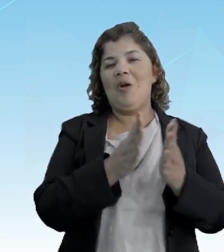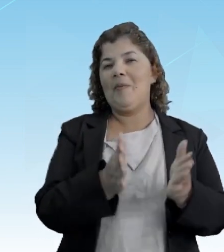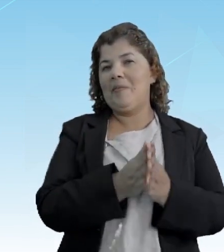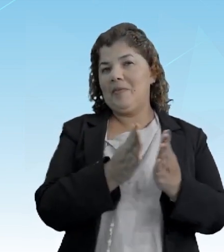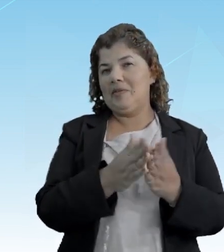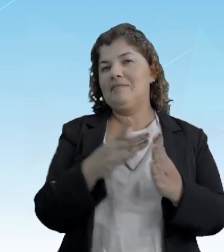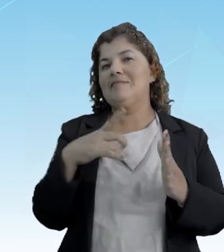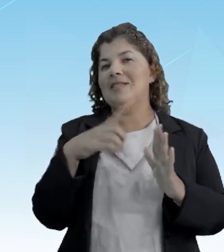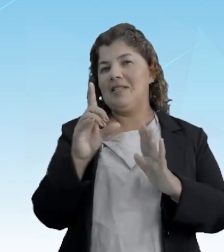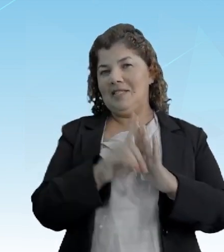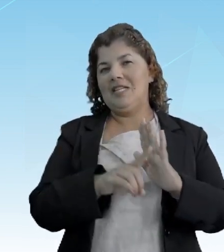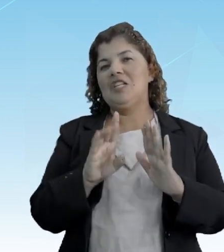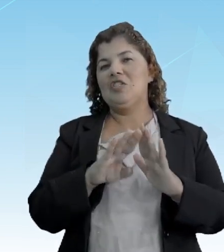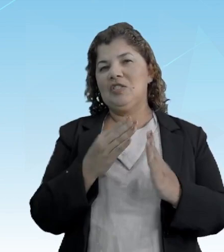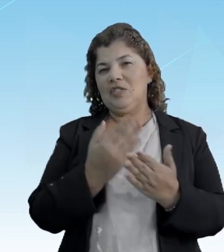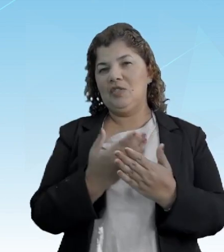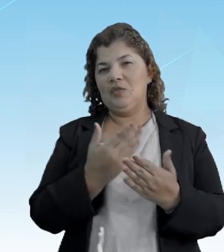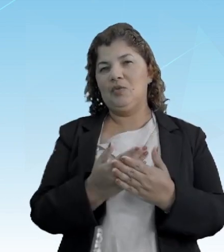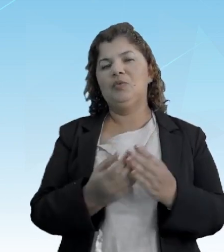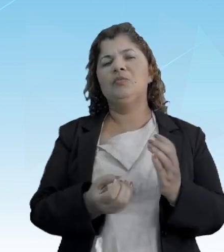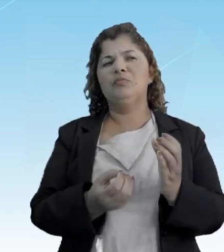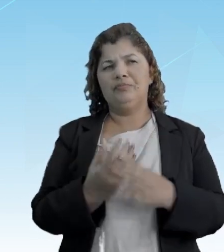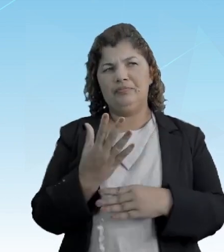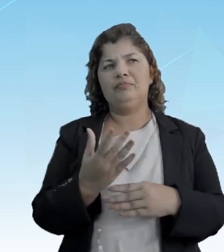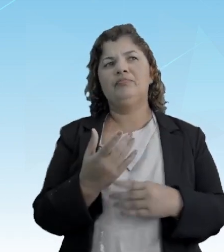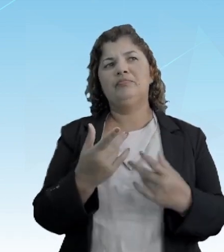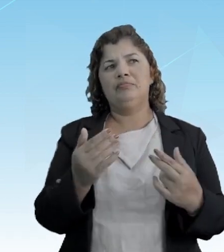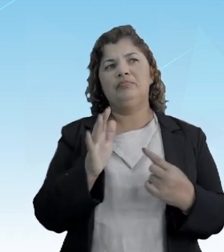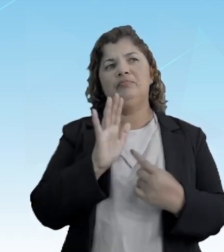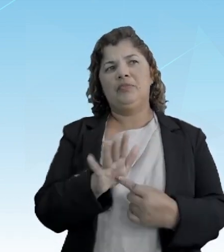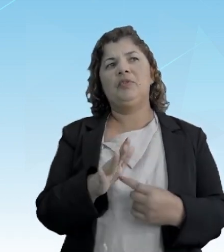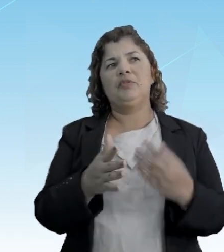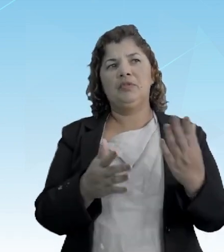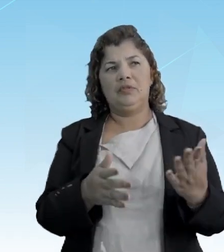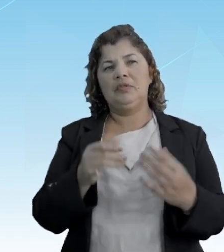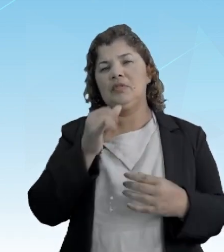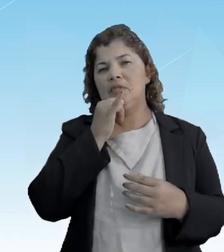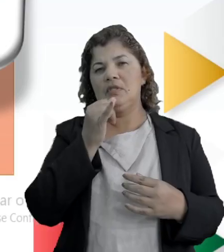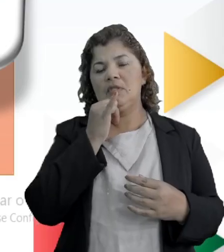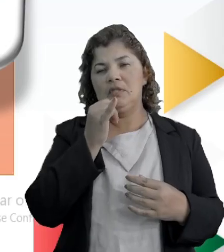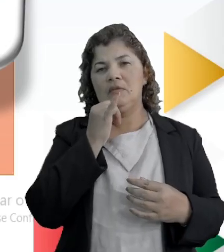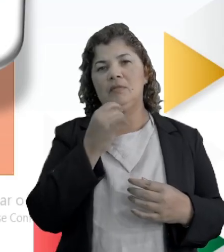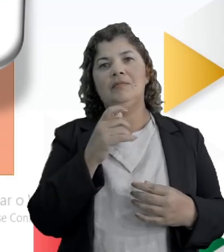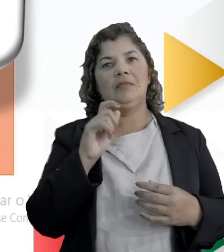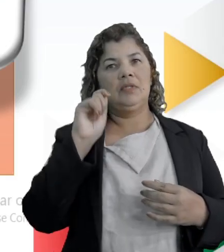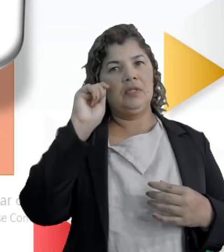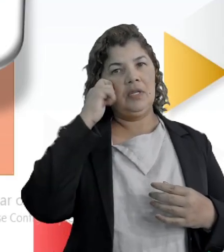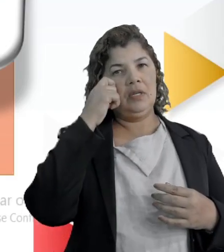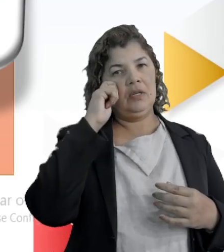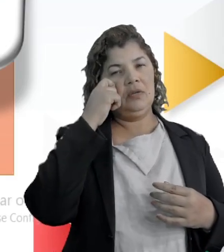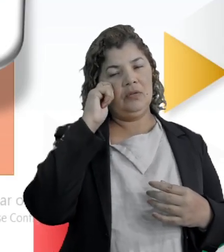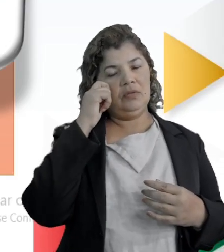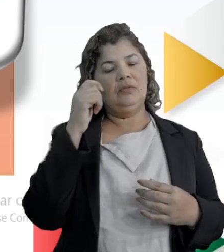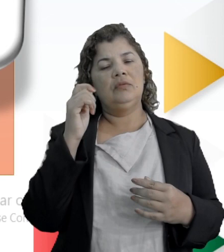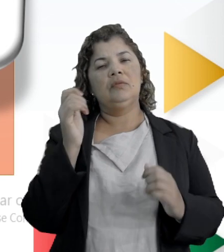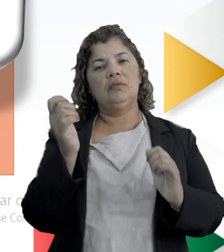claro, tem direito ao estudo e à realização, que trago esse exemplo na tela. Veja só, negro, quilombola, se forma em